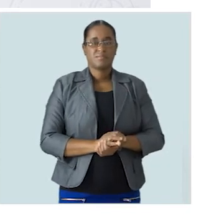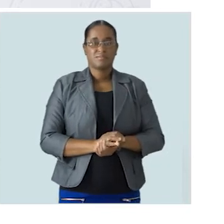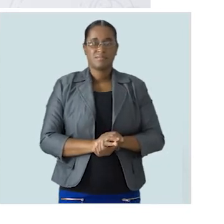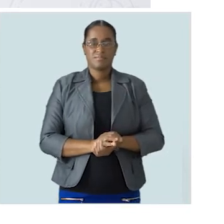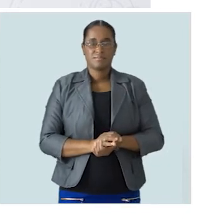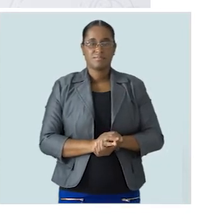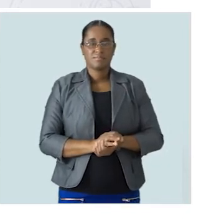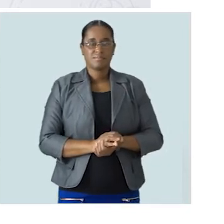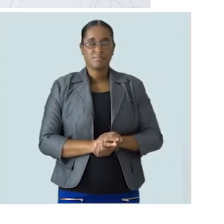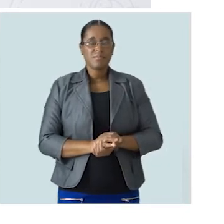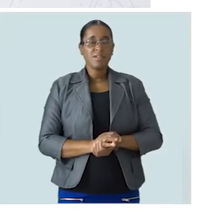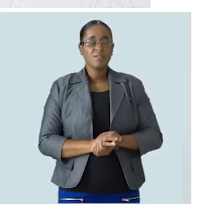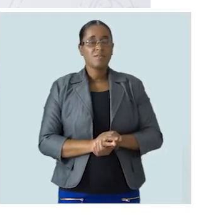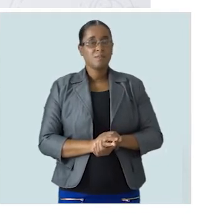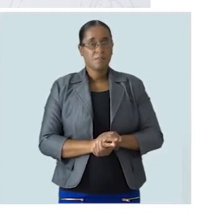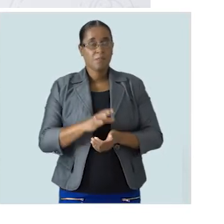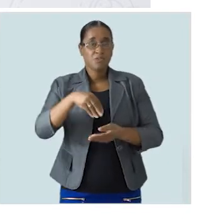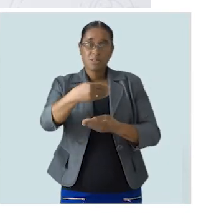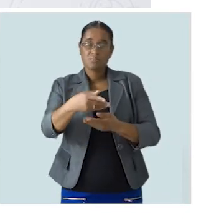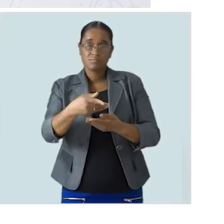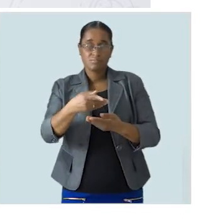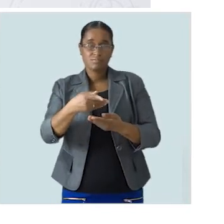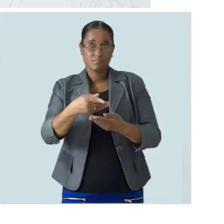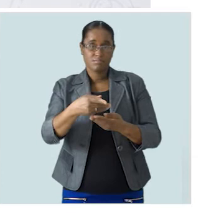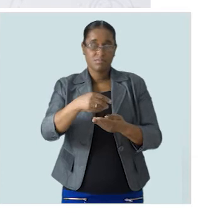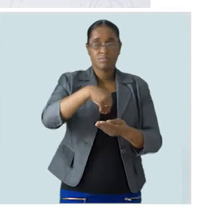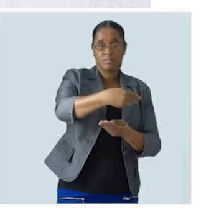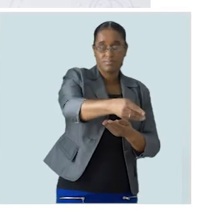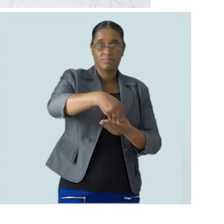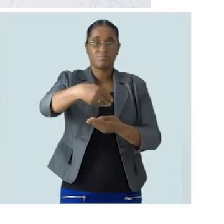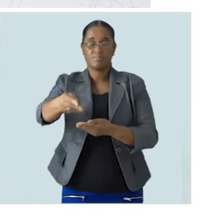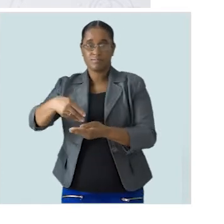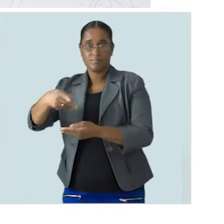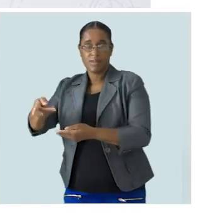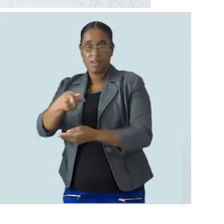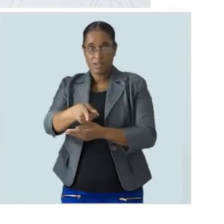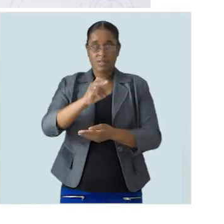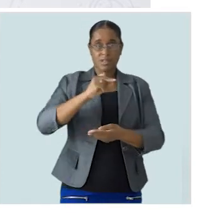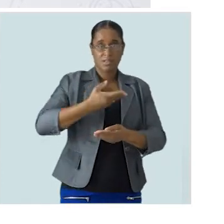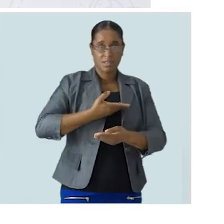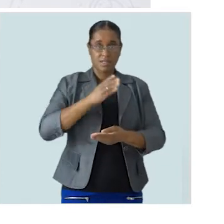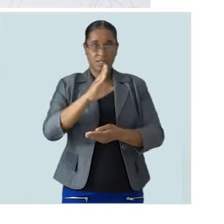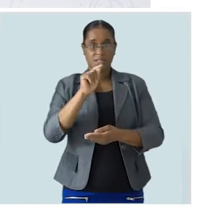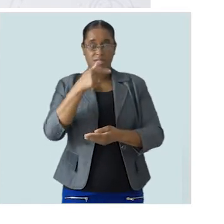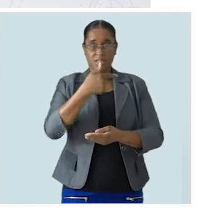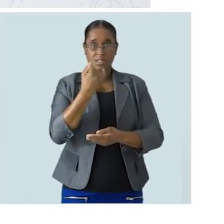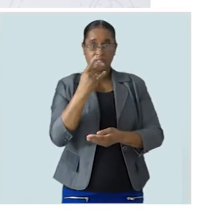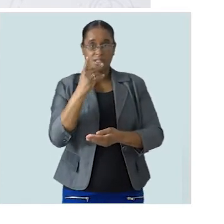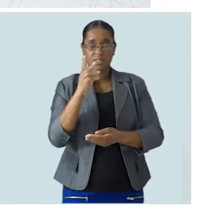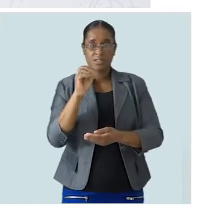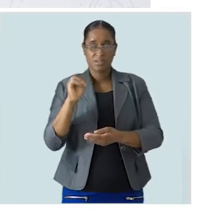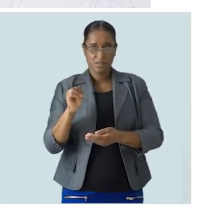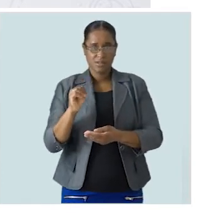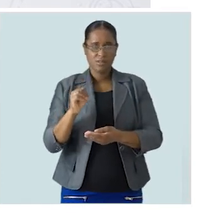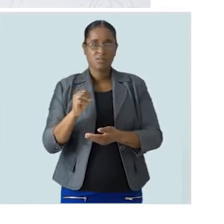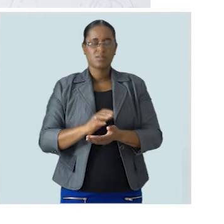Vão distribuir esses adjetivos nessas duas colunas. Vão pensar